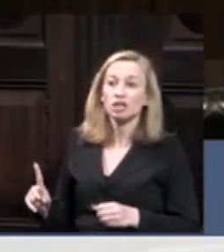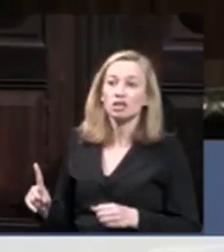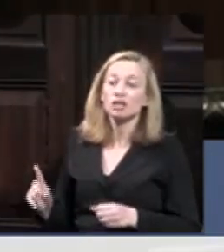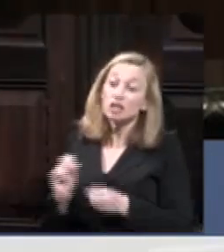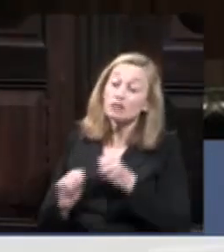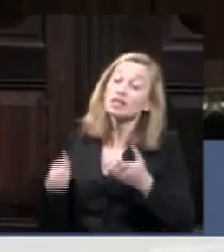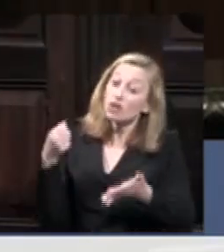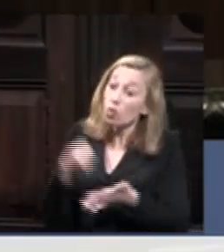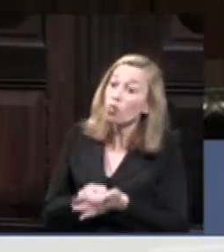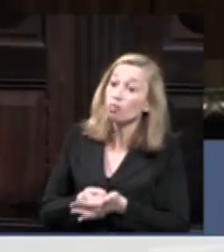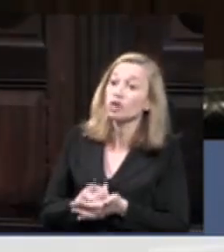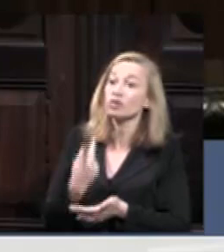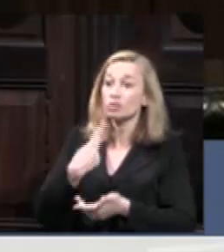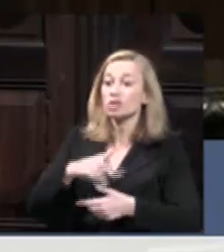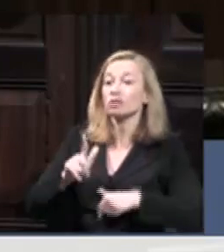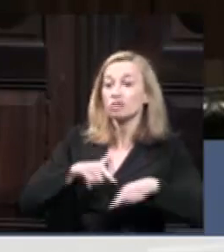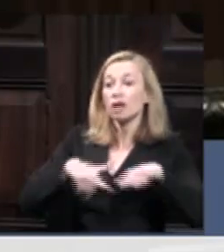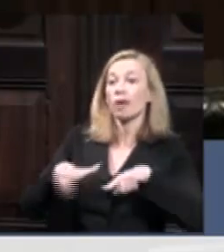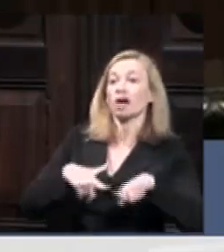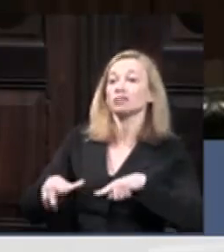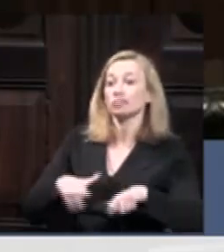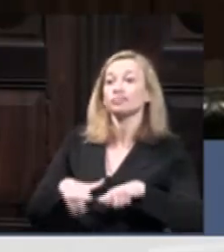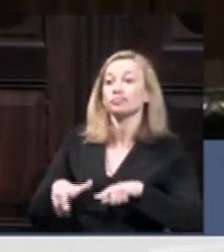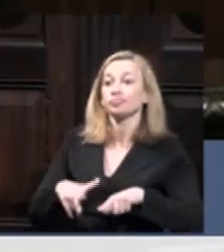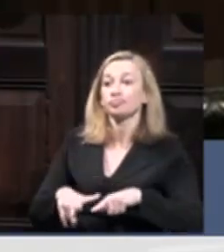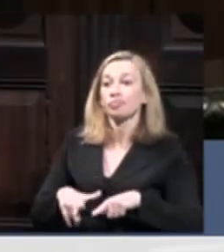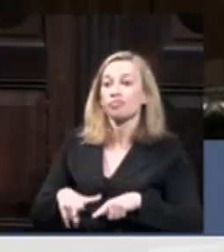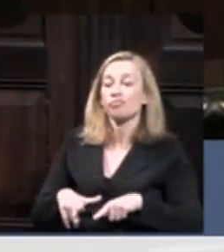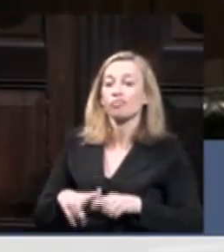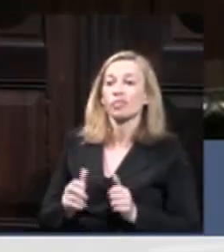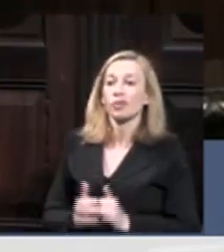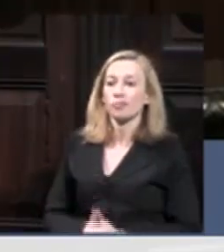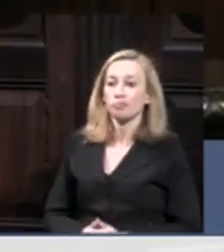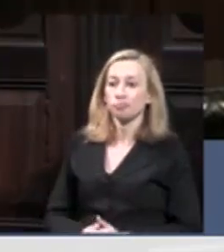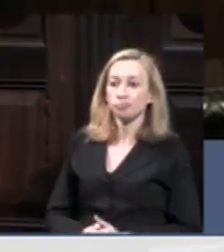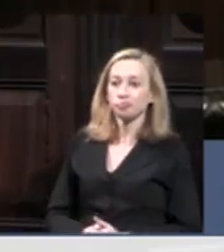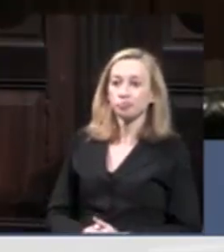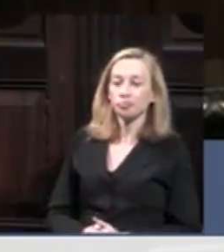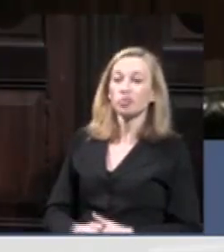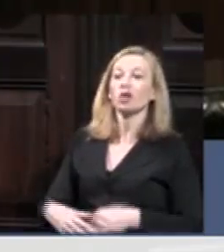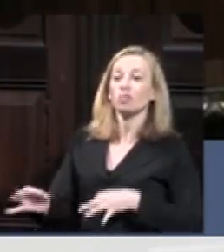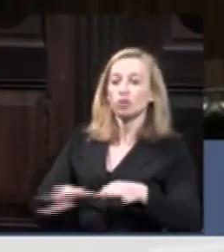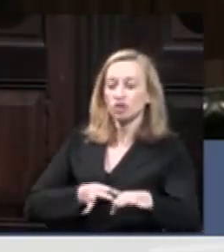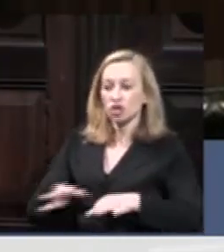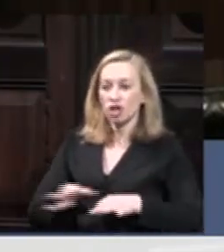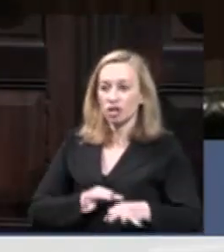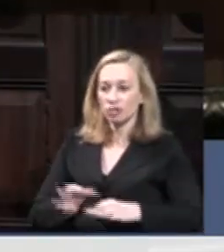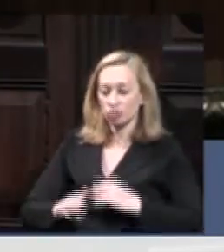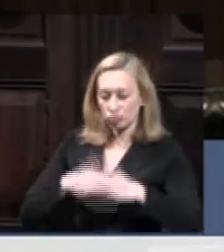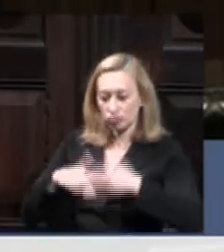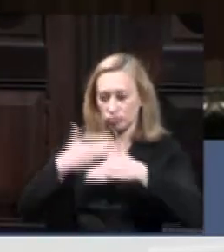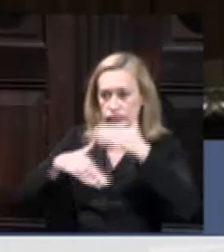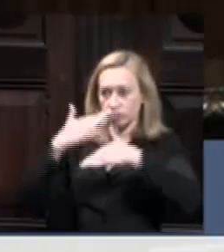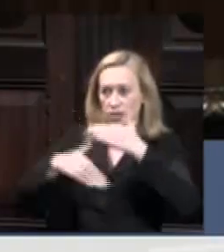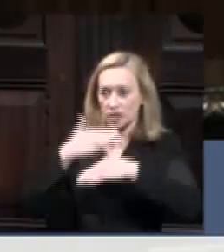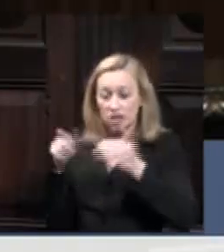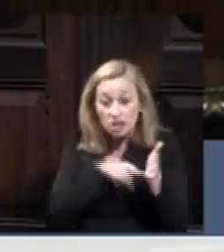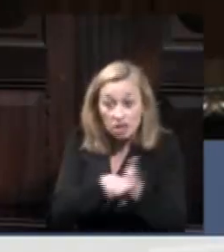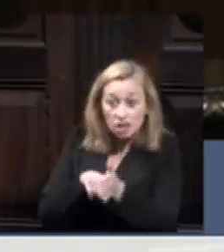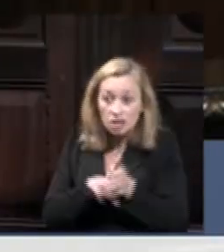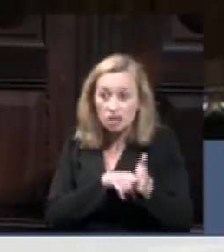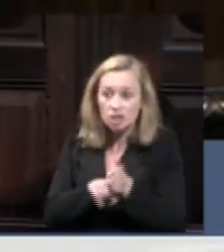seu trabalho, que é formar quadros de nível superior, desenvolver projetos de pesquisa, desenvolver projetos de